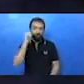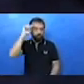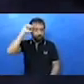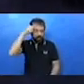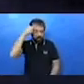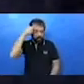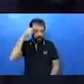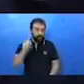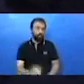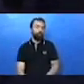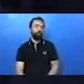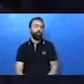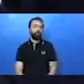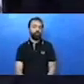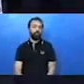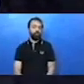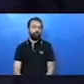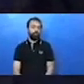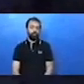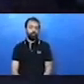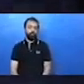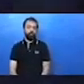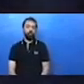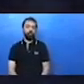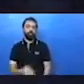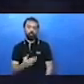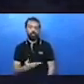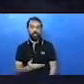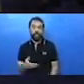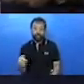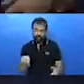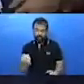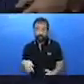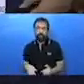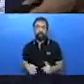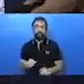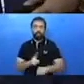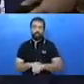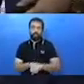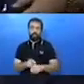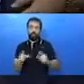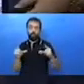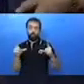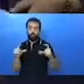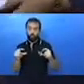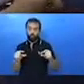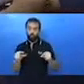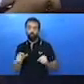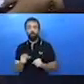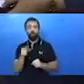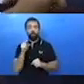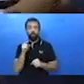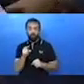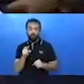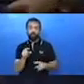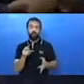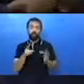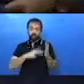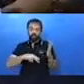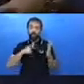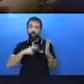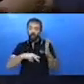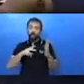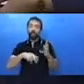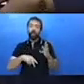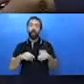as perguntas. Como aqui nós temos pouco tempo, vai ficar para vocês lerem esse